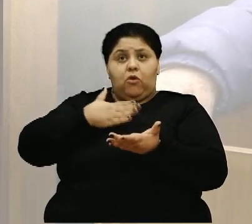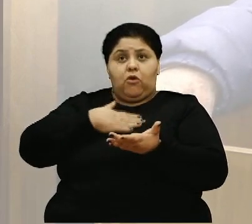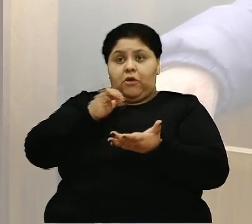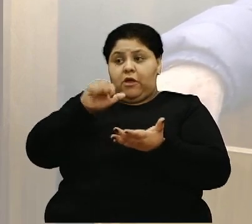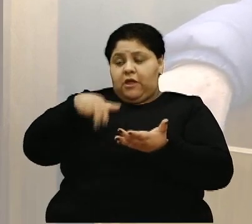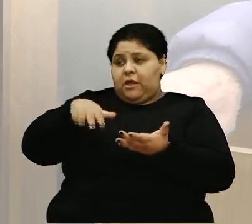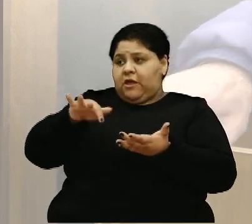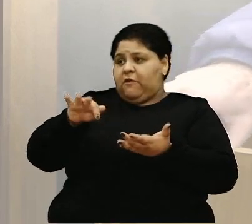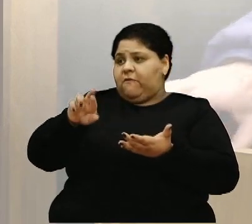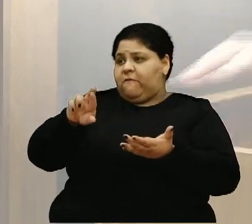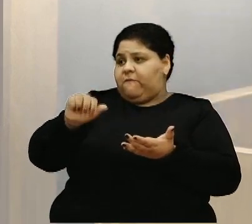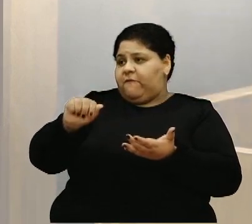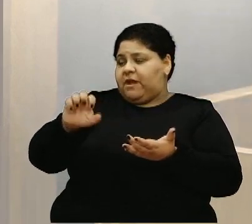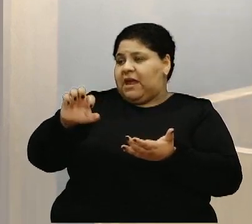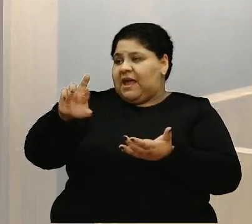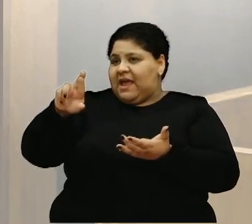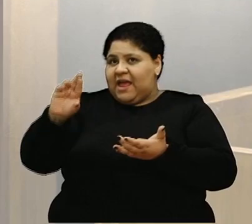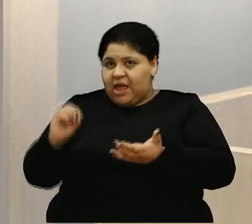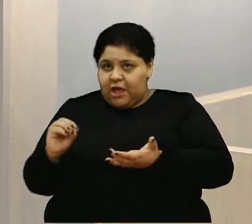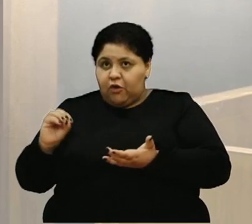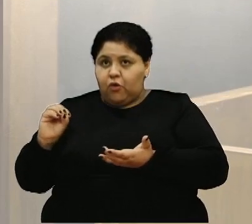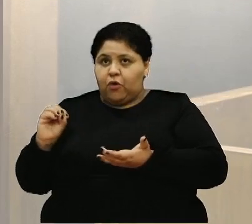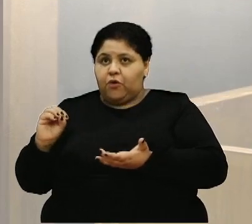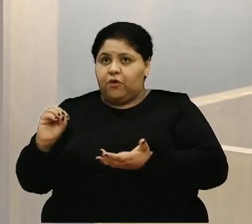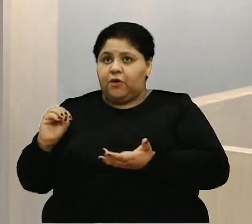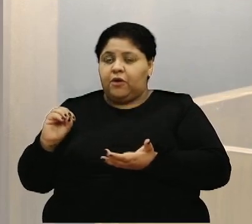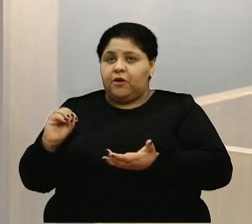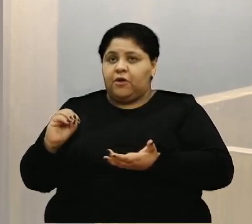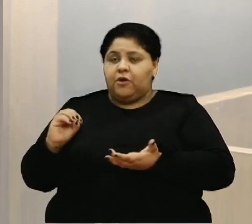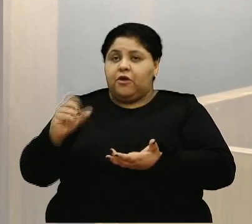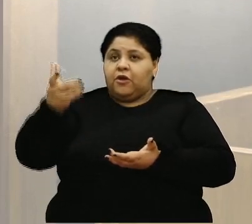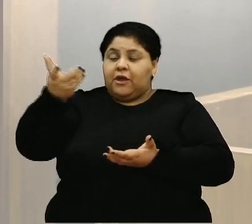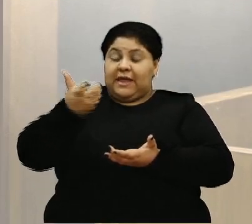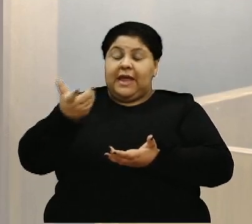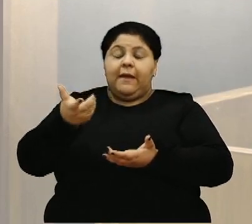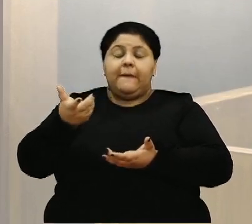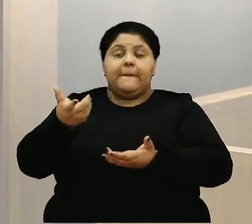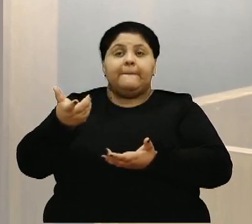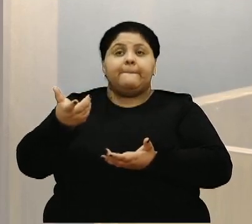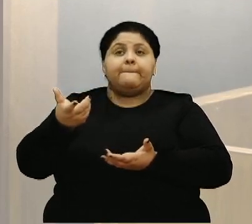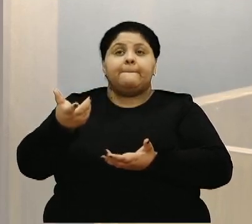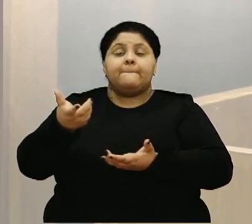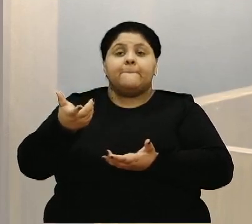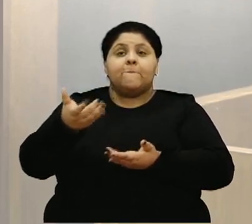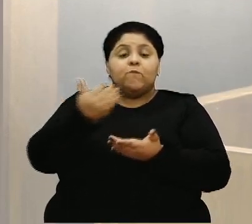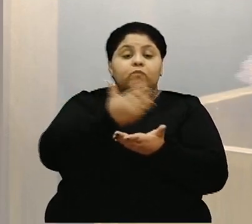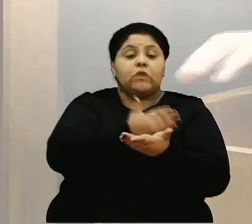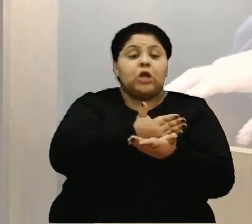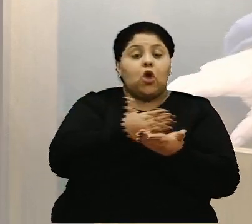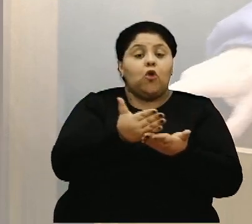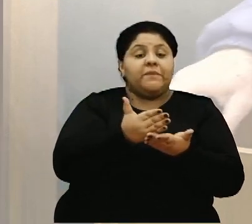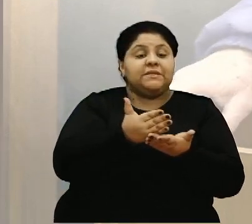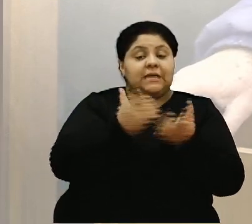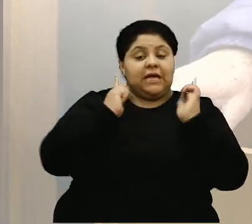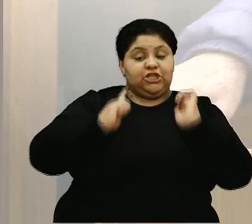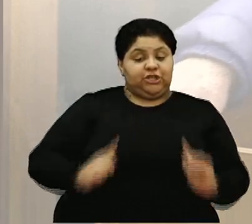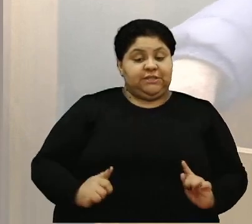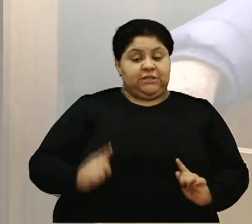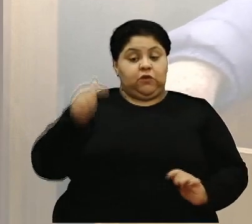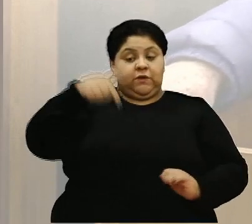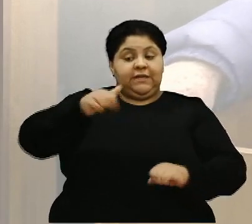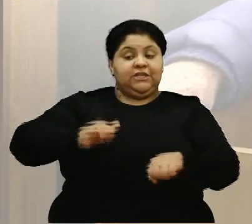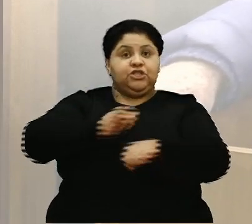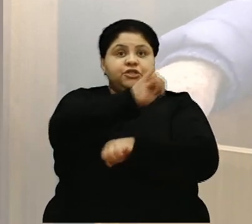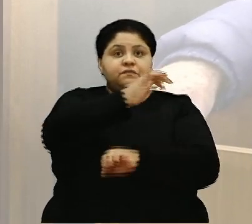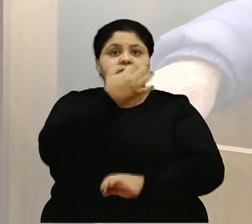Infraero está querendo se apoderar, ou seja, assumir a gestão do aeroporto de Caxias